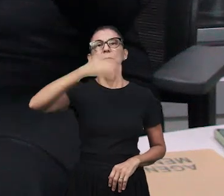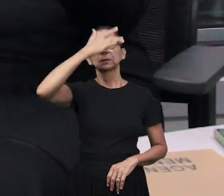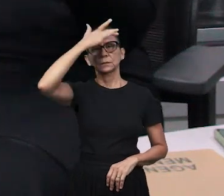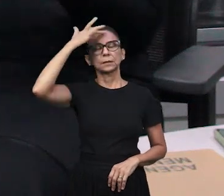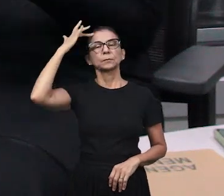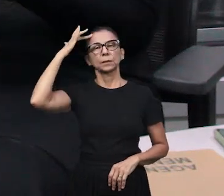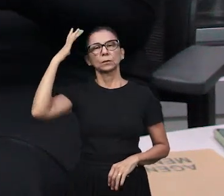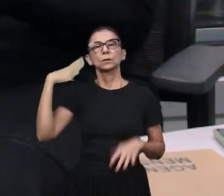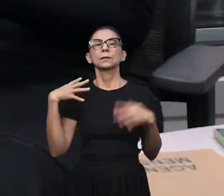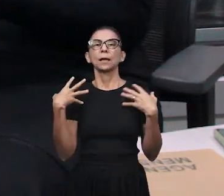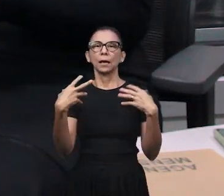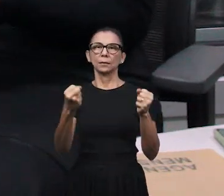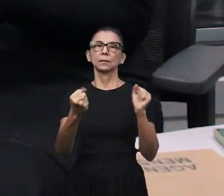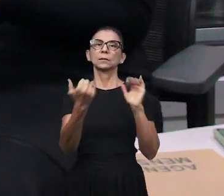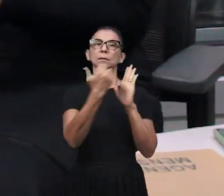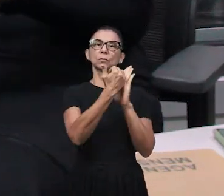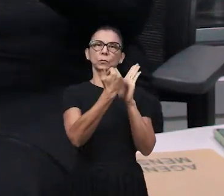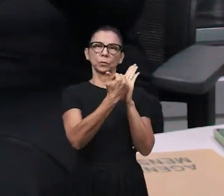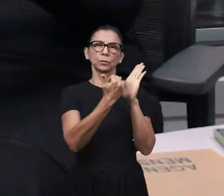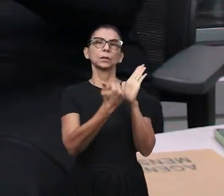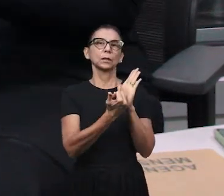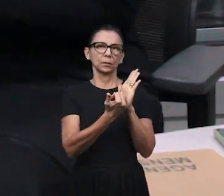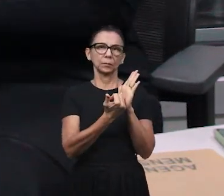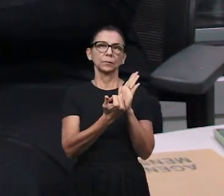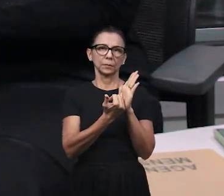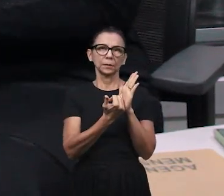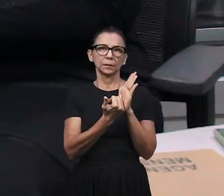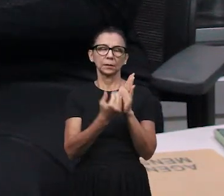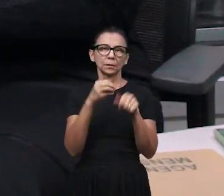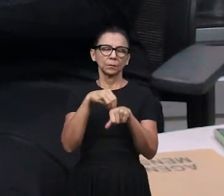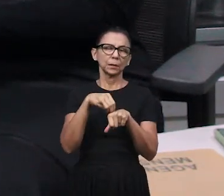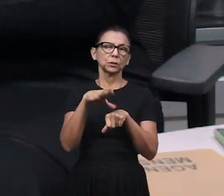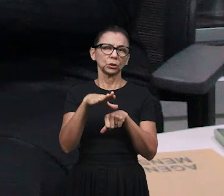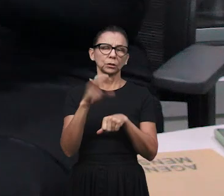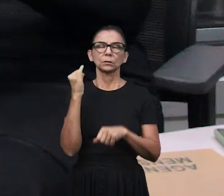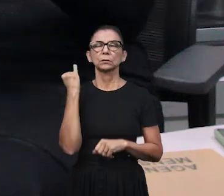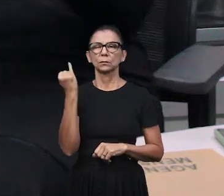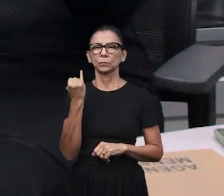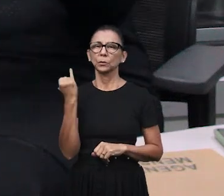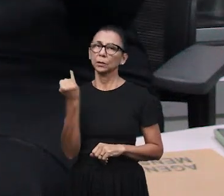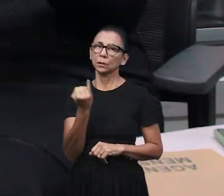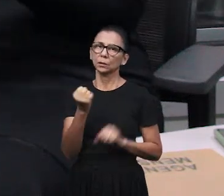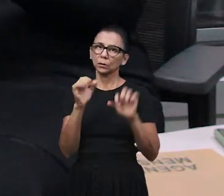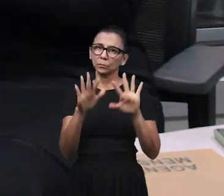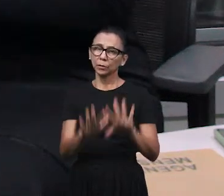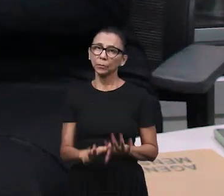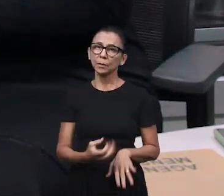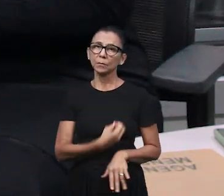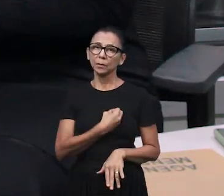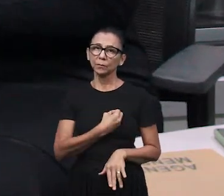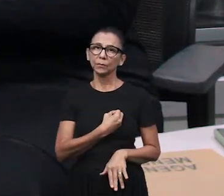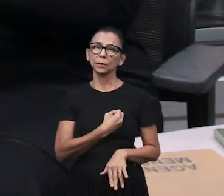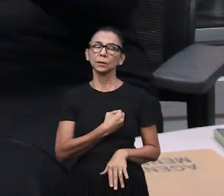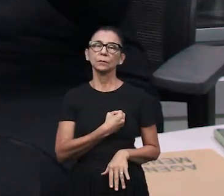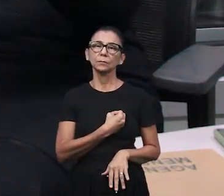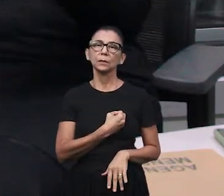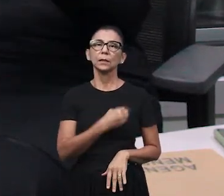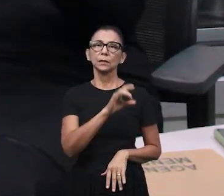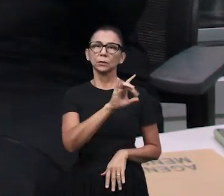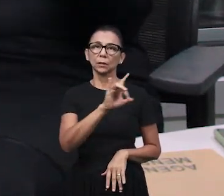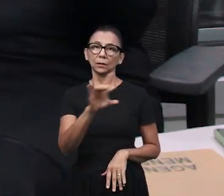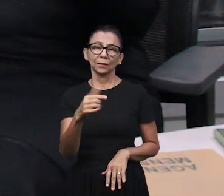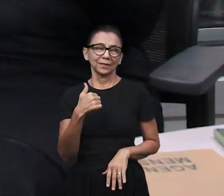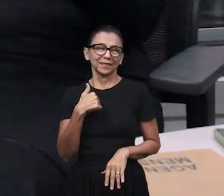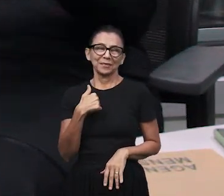irmãos terem aceitado o quadro e recebem essa bênção, né? Eles veem isso como uma bênção para a vida deles. E